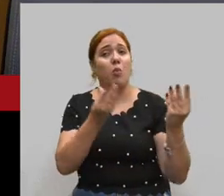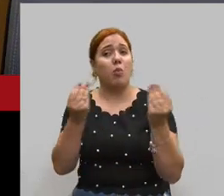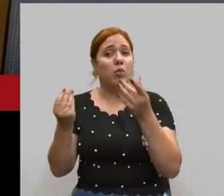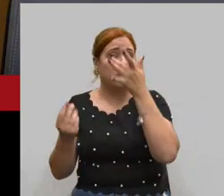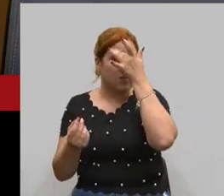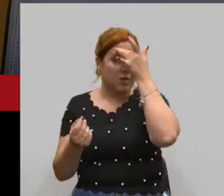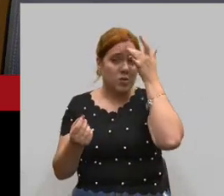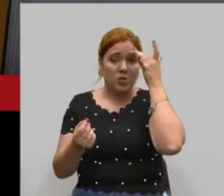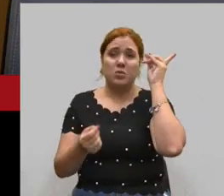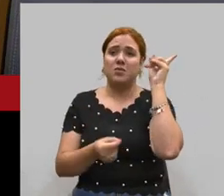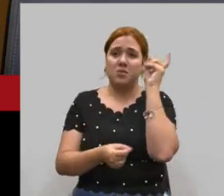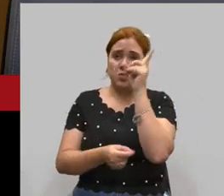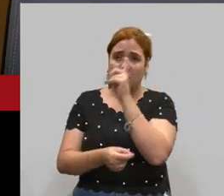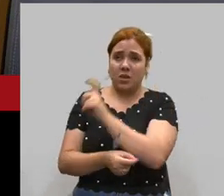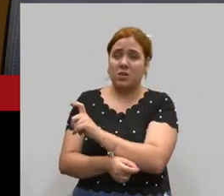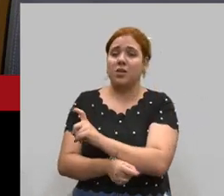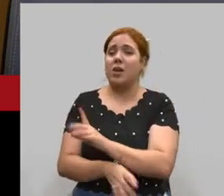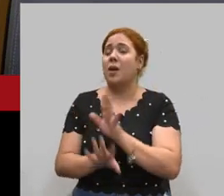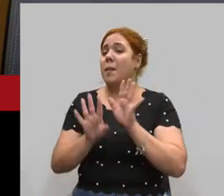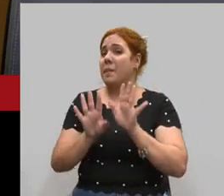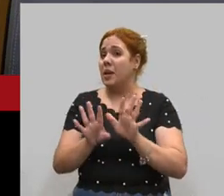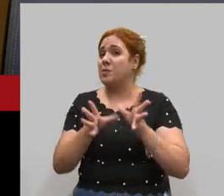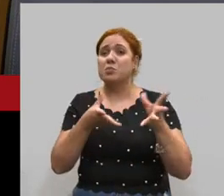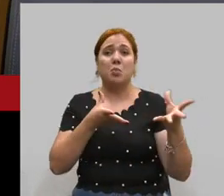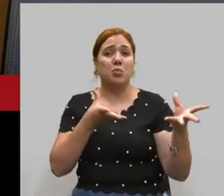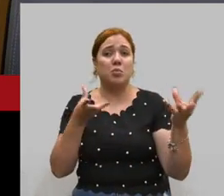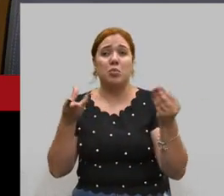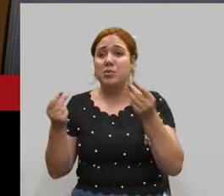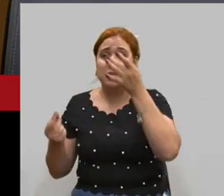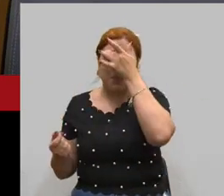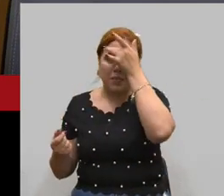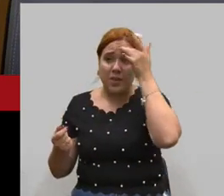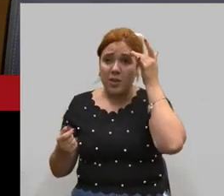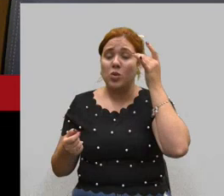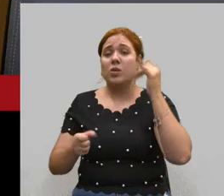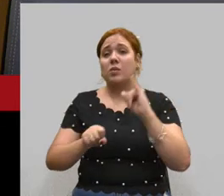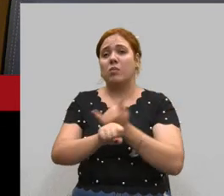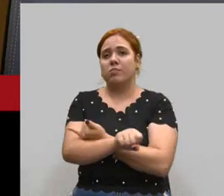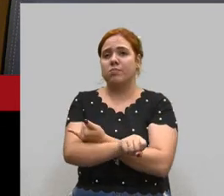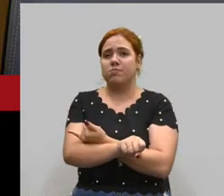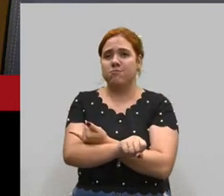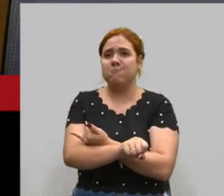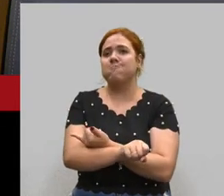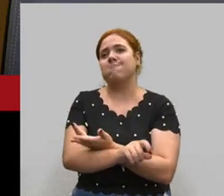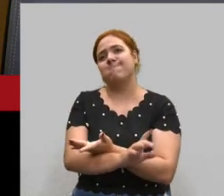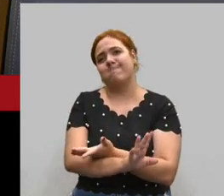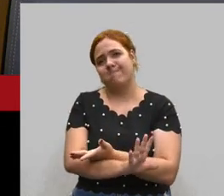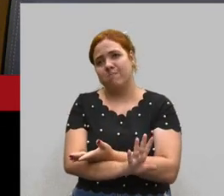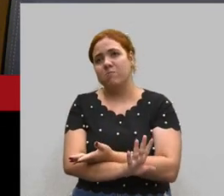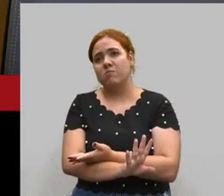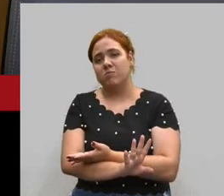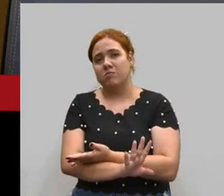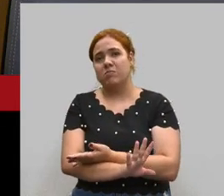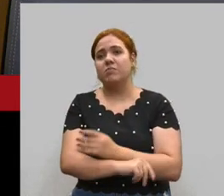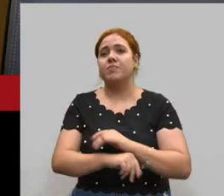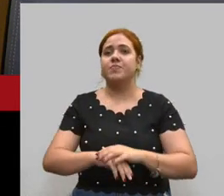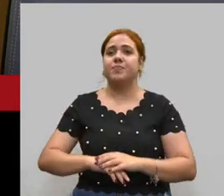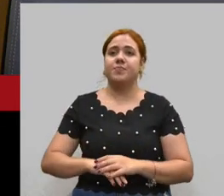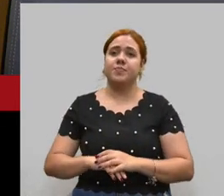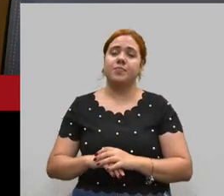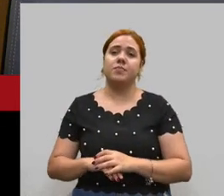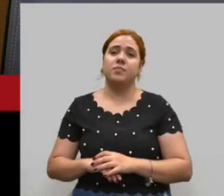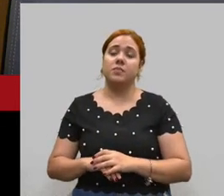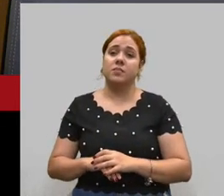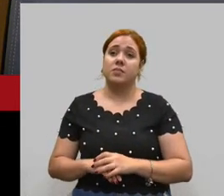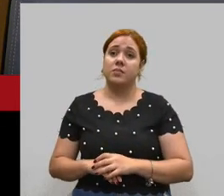do peso eu tenho muitas pessoas que viajam comigo que me acompanham que estão junto com a gente que elas estão aí acima do peso para